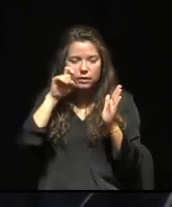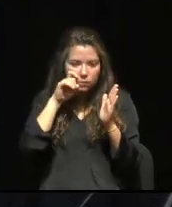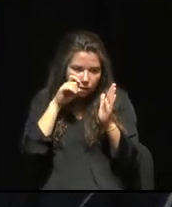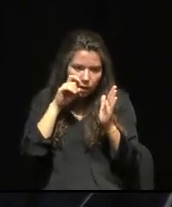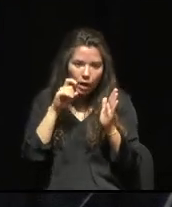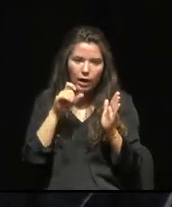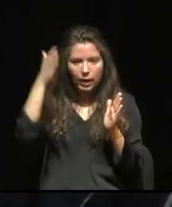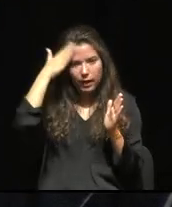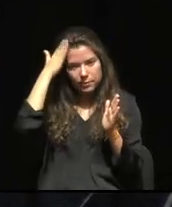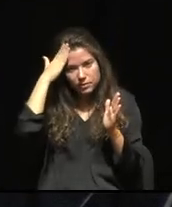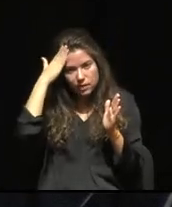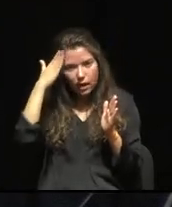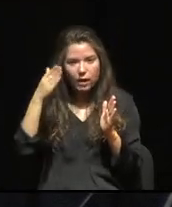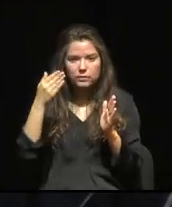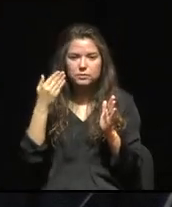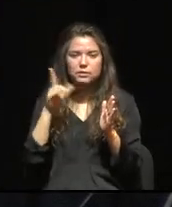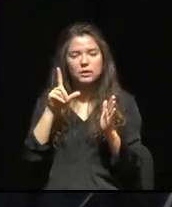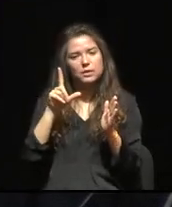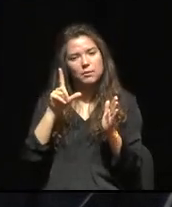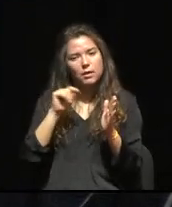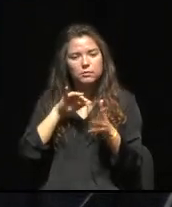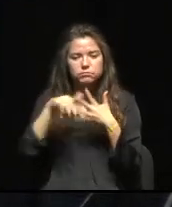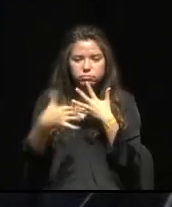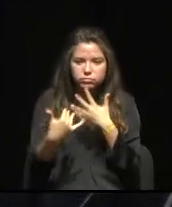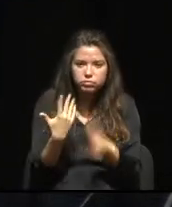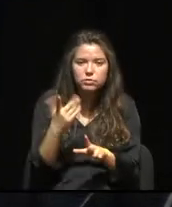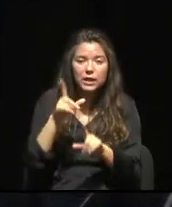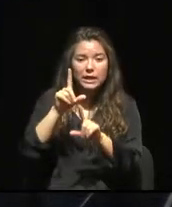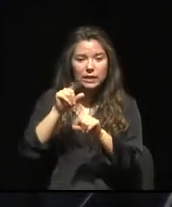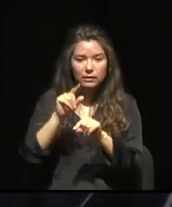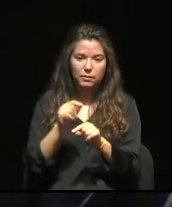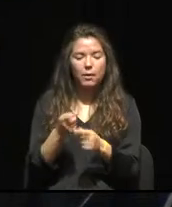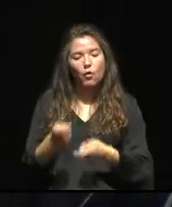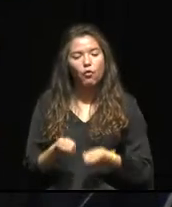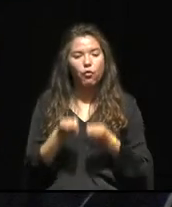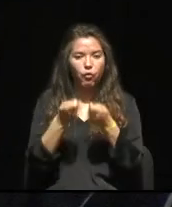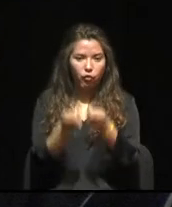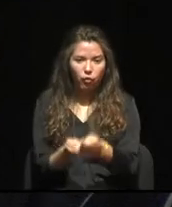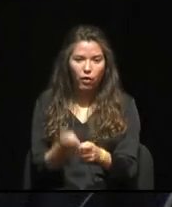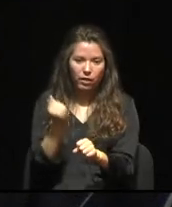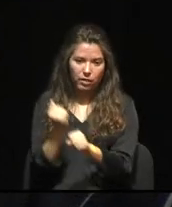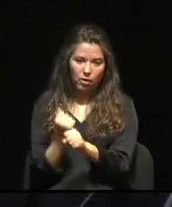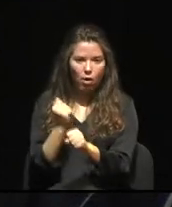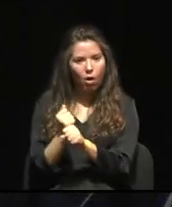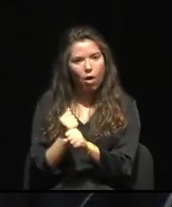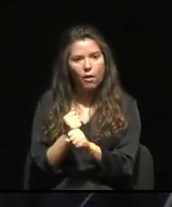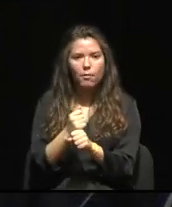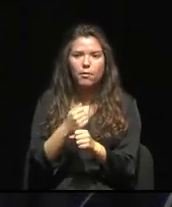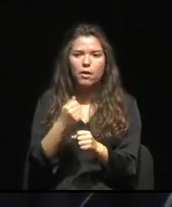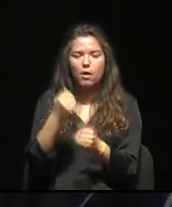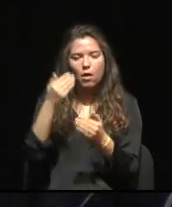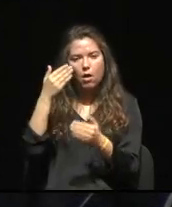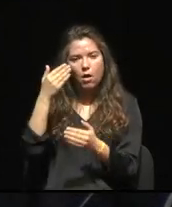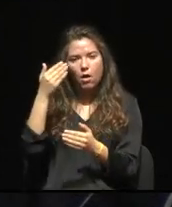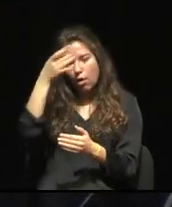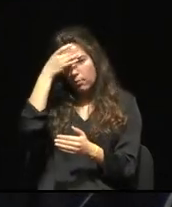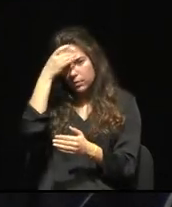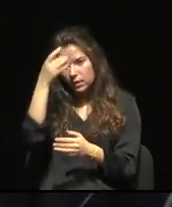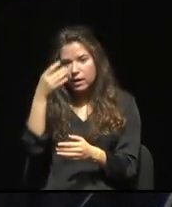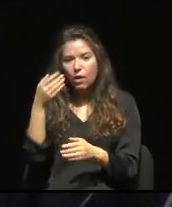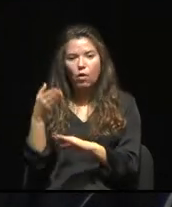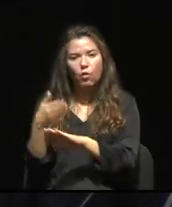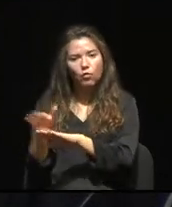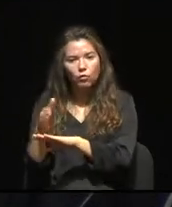competência eficácia e transpar em matéria de financiamento da obra especialidades consultadoria externa e envolvimento